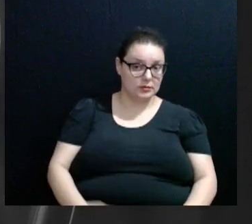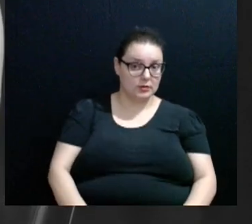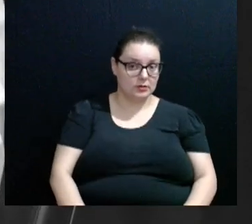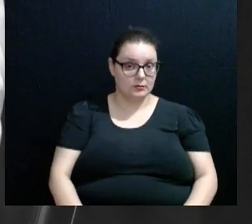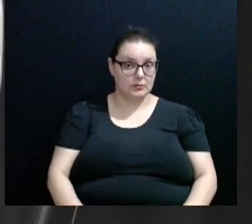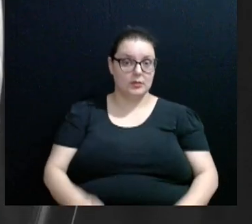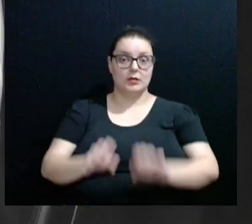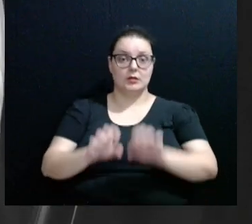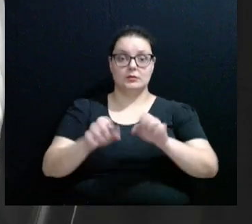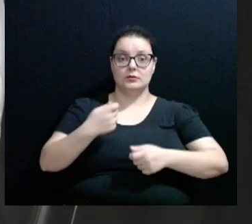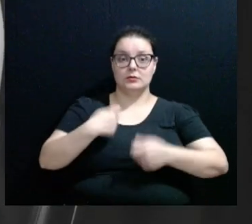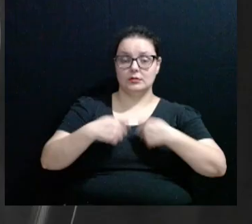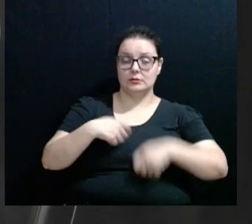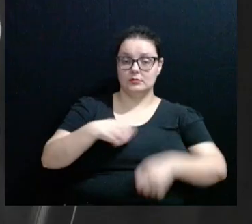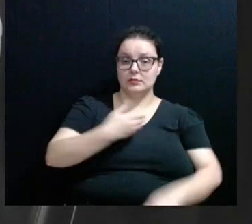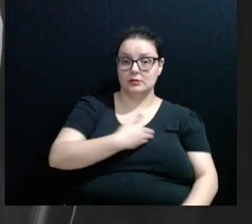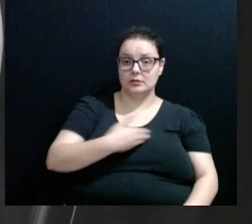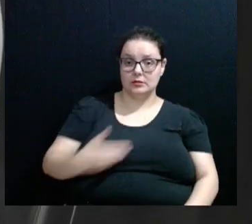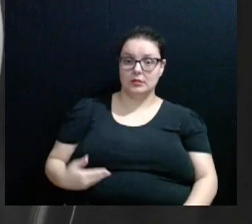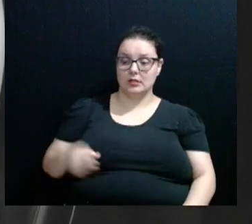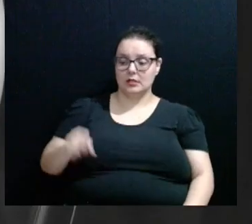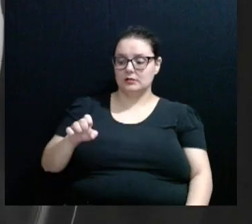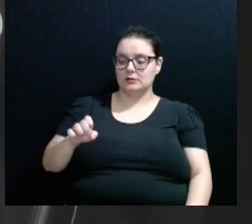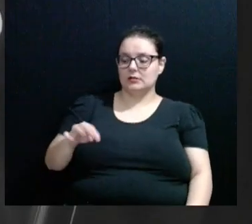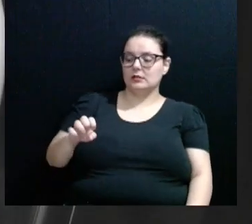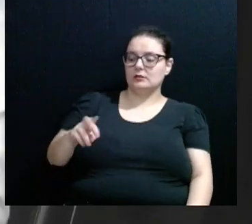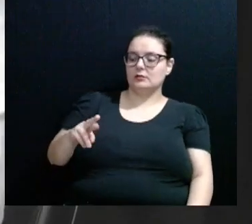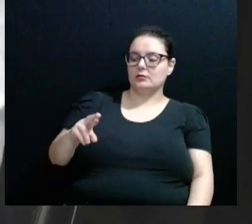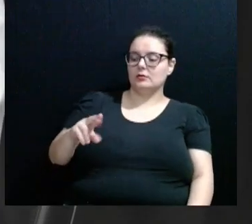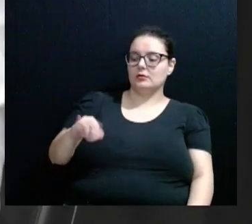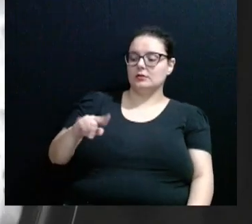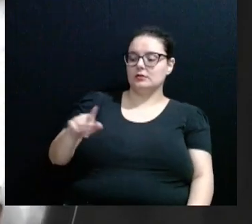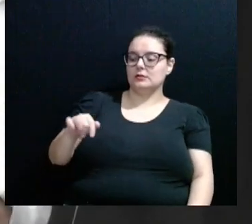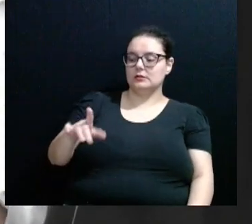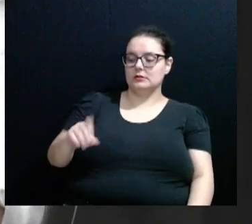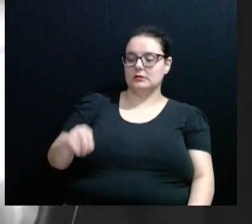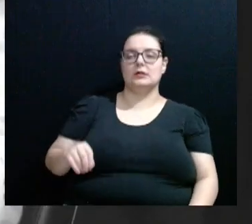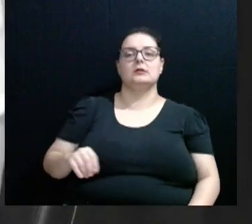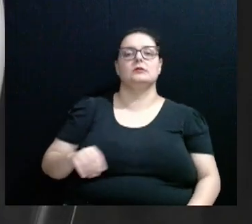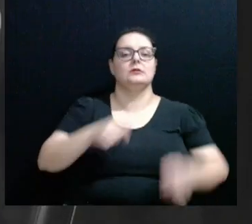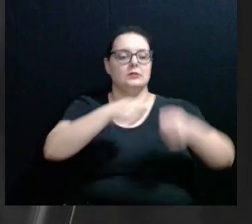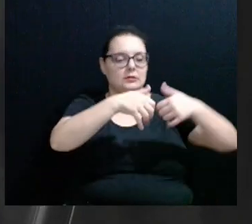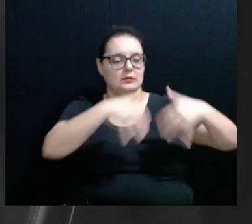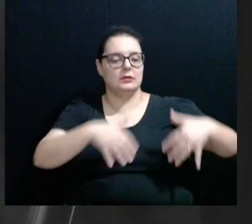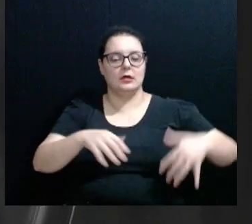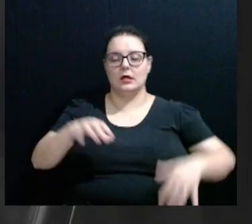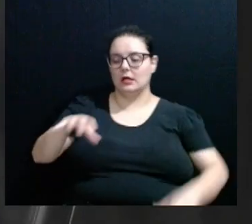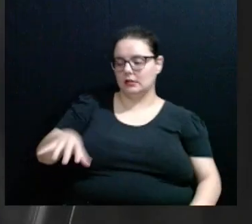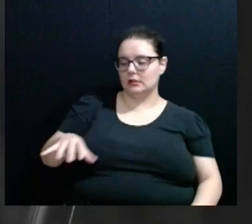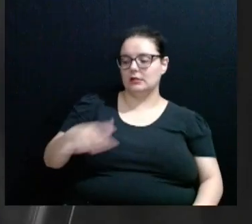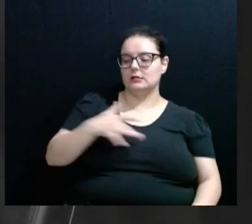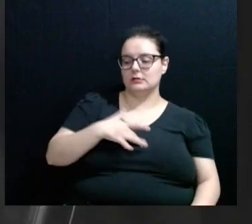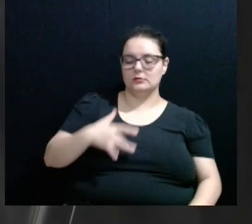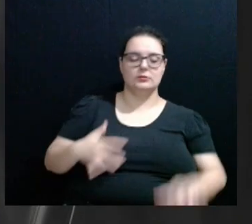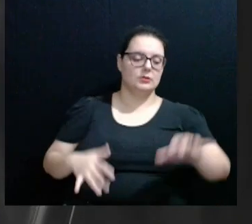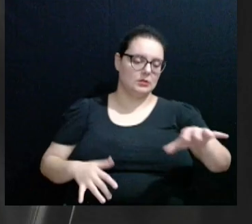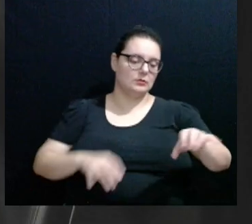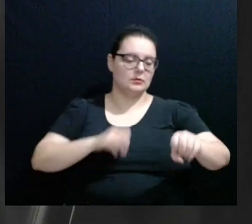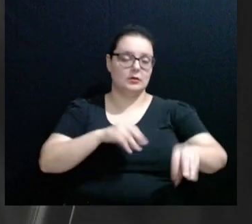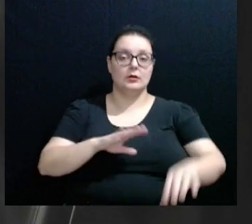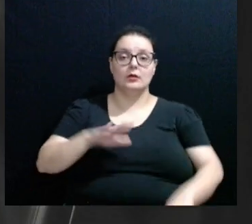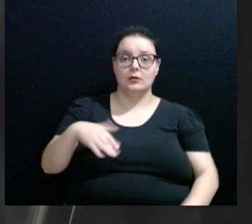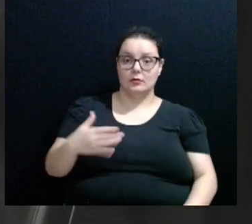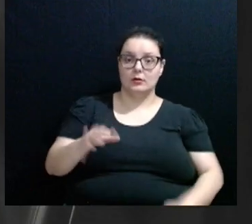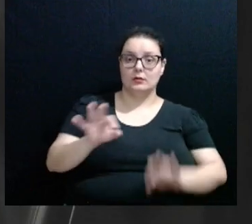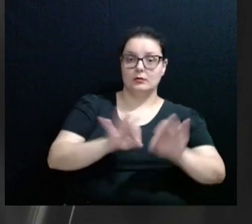administração pública ela é extremamente setorizada e hierarquizada. Então aqui é saúde, aqui é educação. Quando a gente tem um plano como o